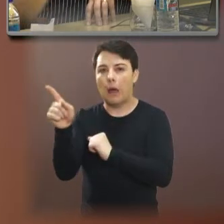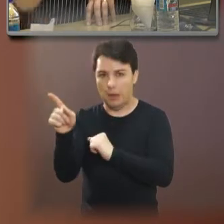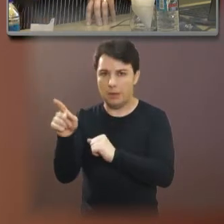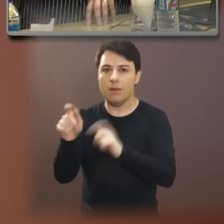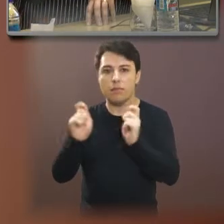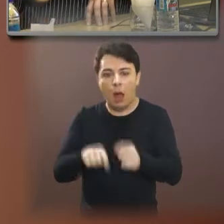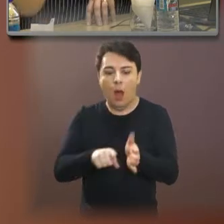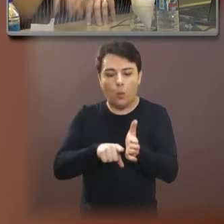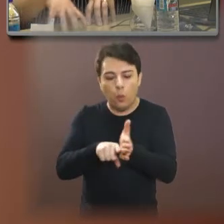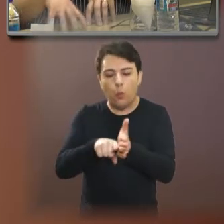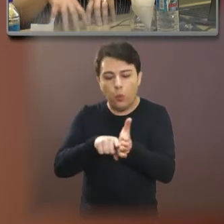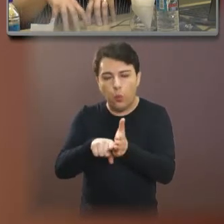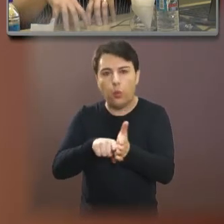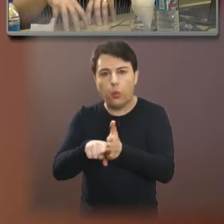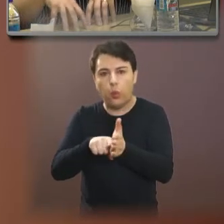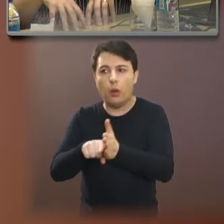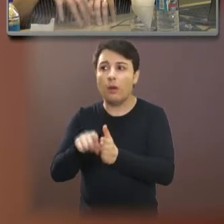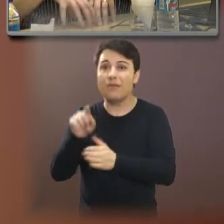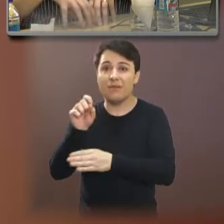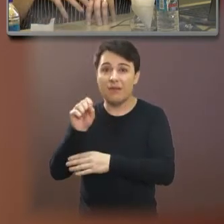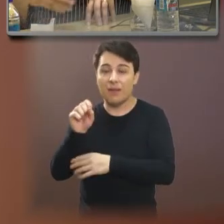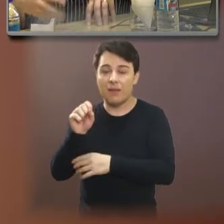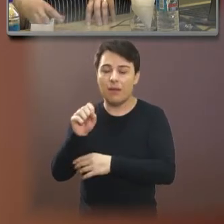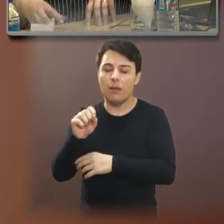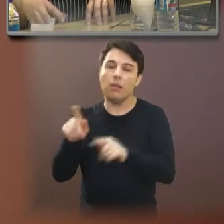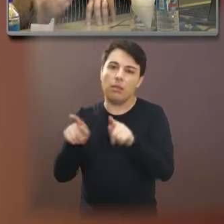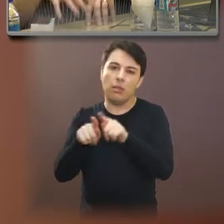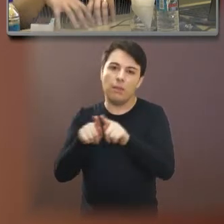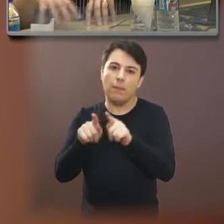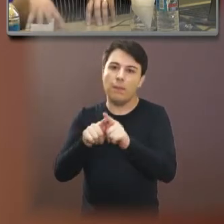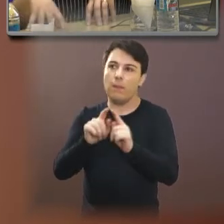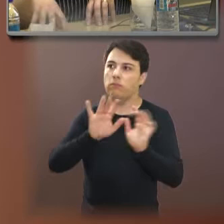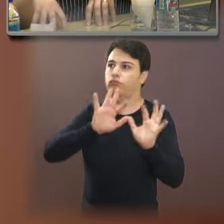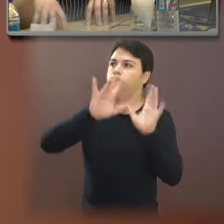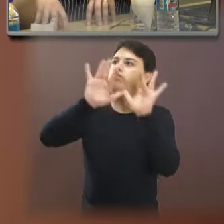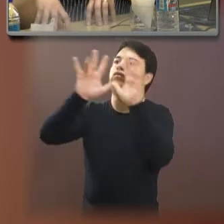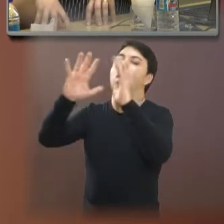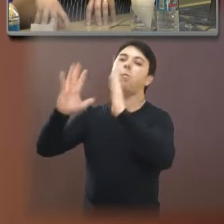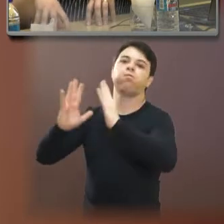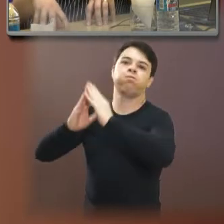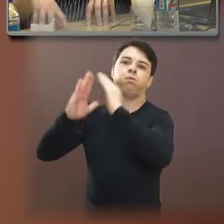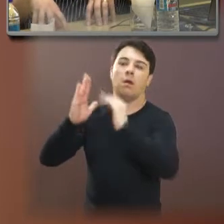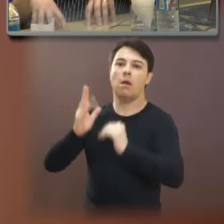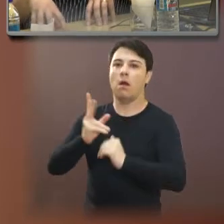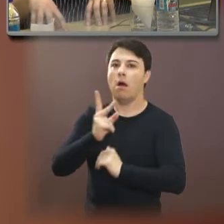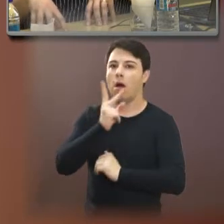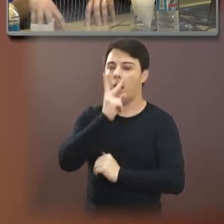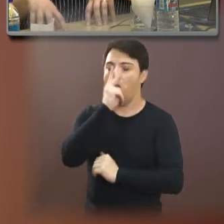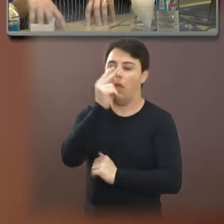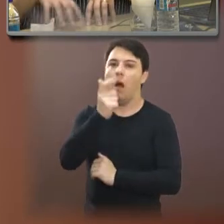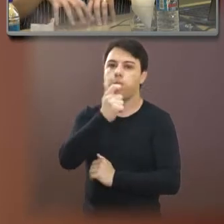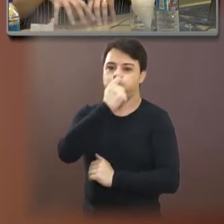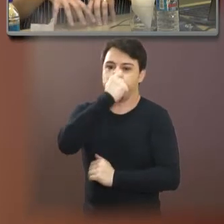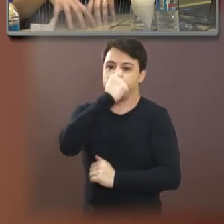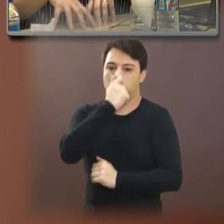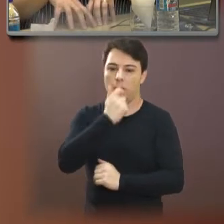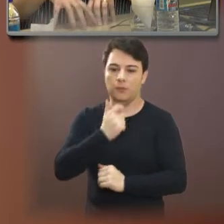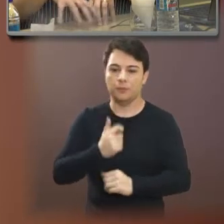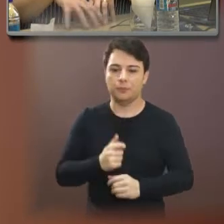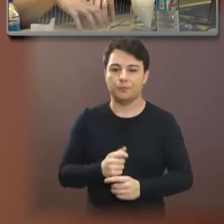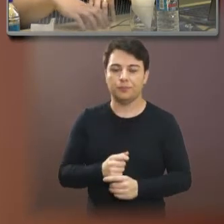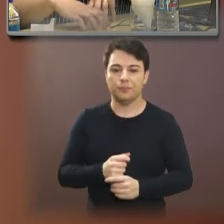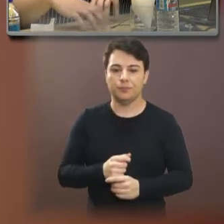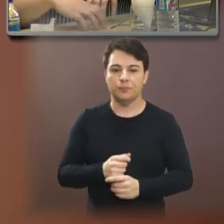for um empreendimento de caráter comercial ou de serviços, ou de moradores novos, se for um empreendimento de caráter habitacional.